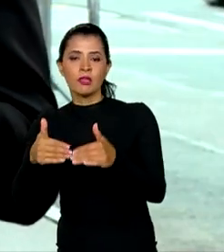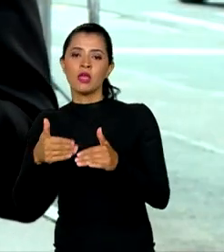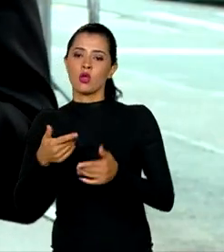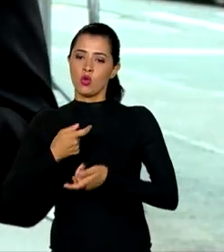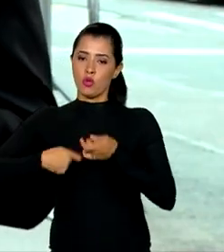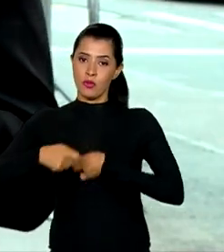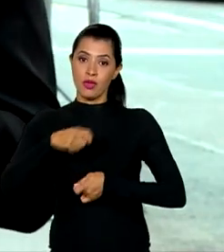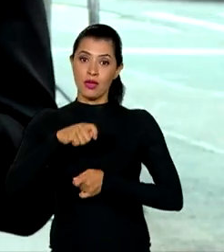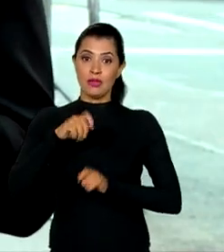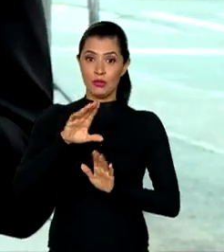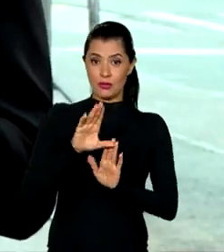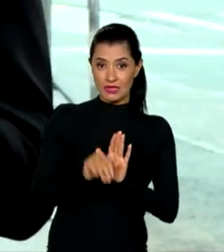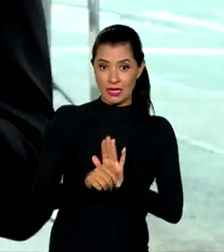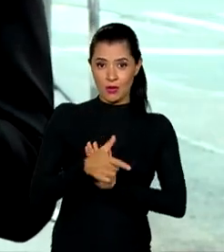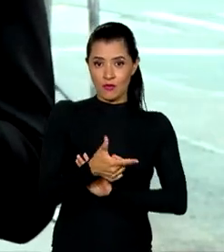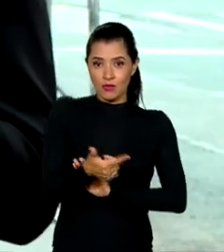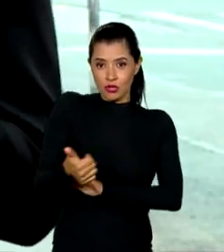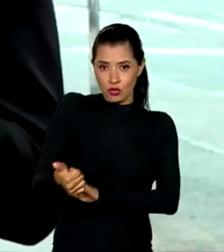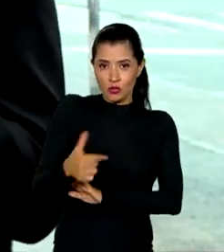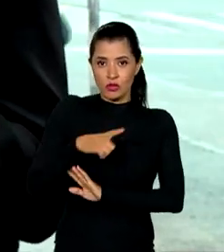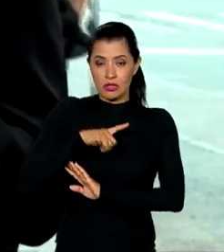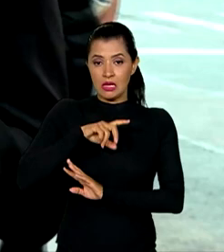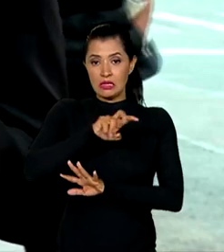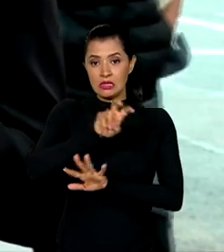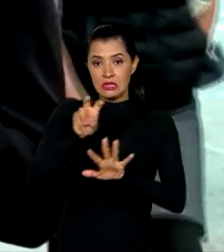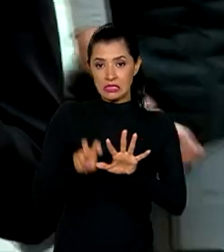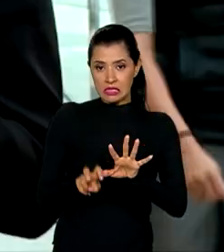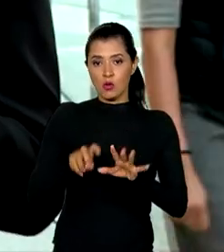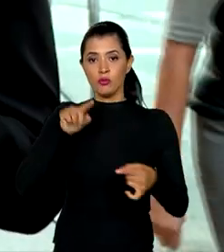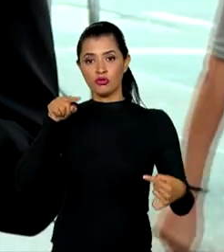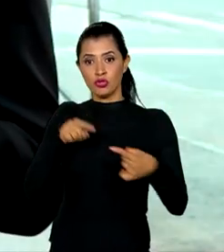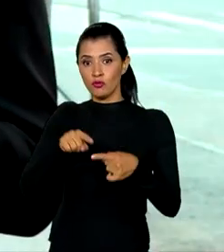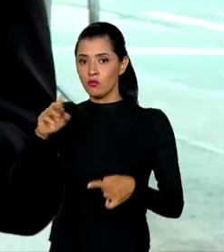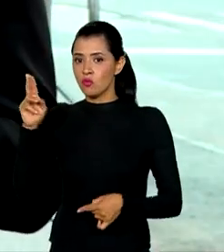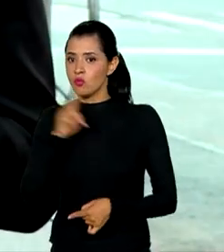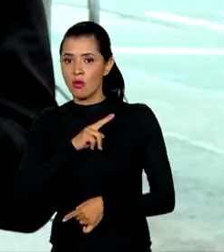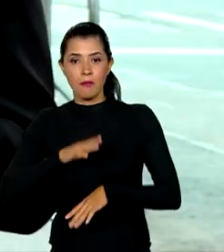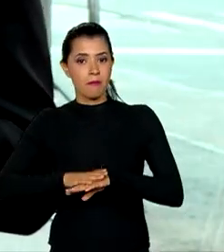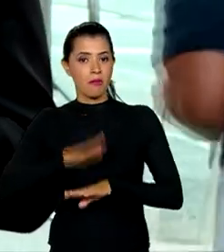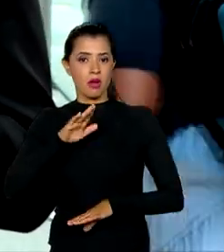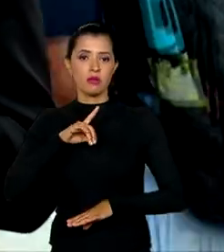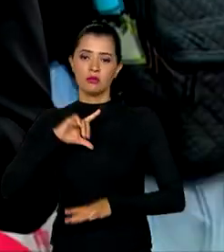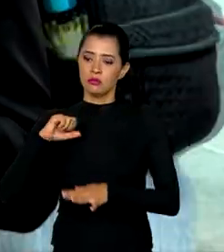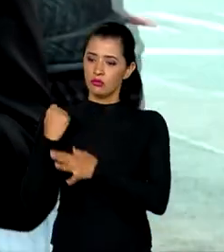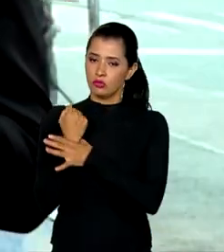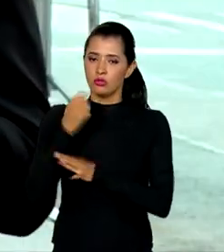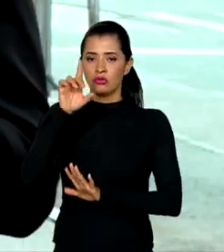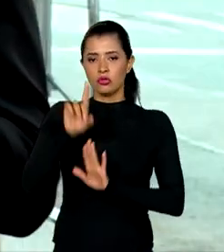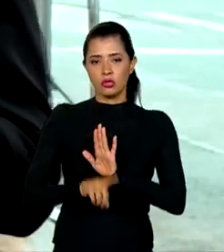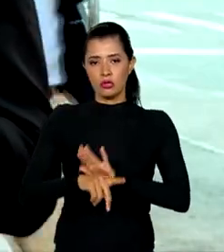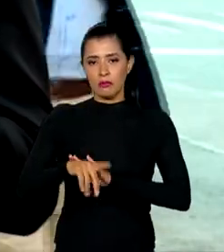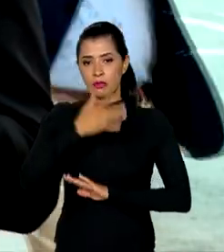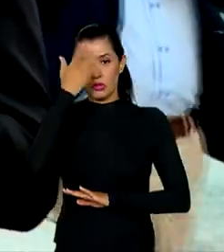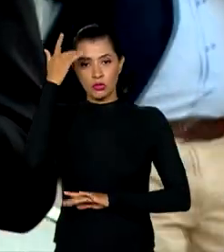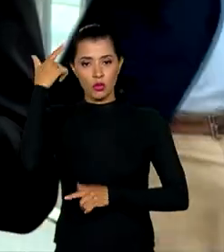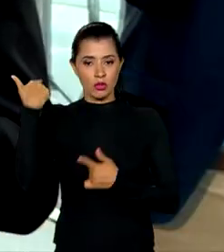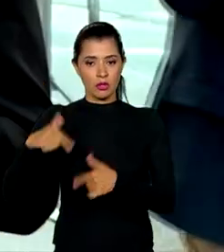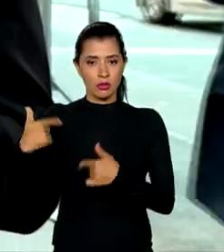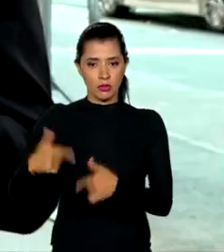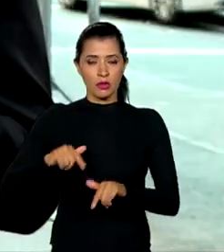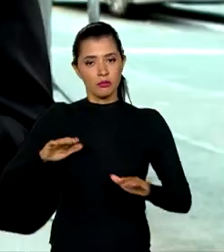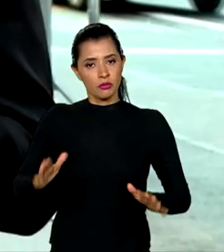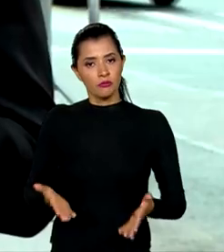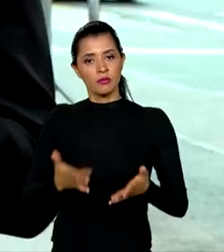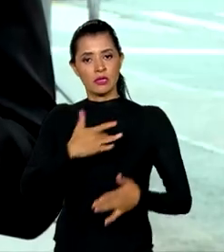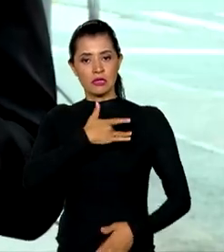XXI tem 5 objetivos listados como mais urgentes. Entre eles, garantir os direitos dos trabalhadores e